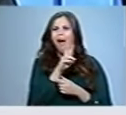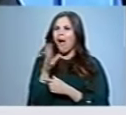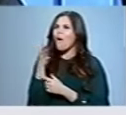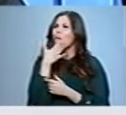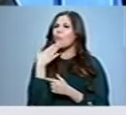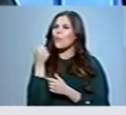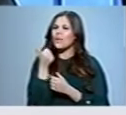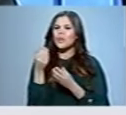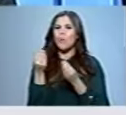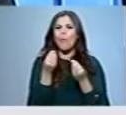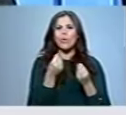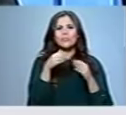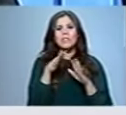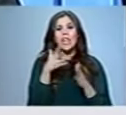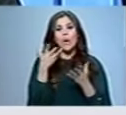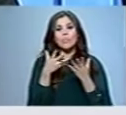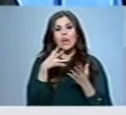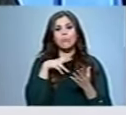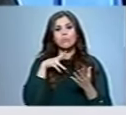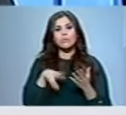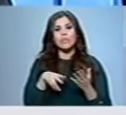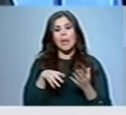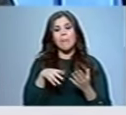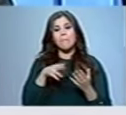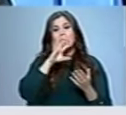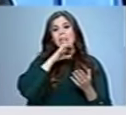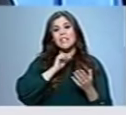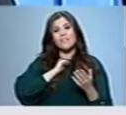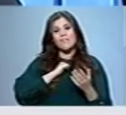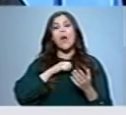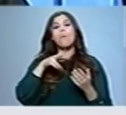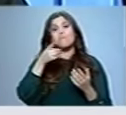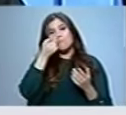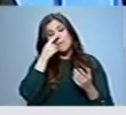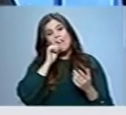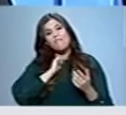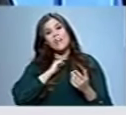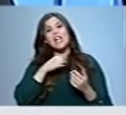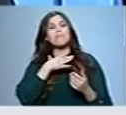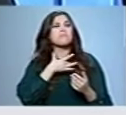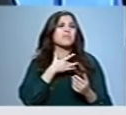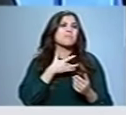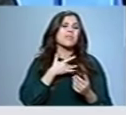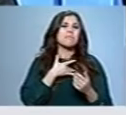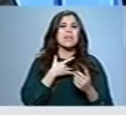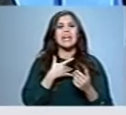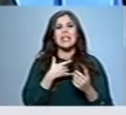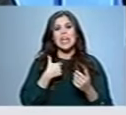vários, para o tamanho que temos. É dos meus países preferidos. Gosto muito de ser português, permitiu-me ter uma vida bastante confortável e